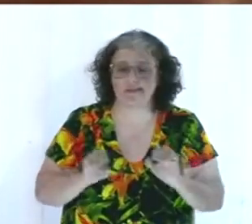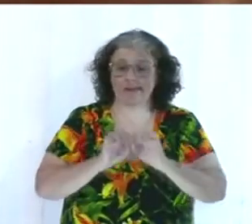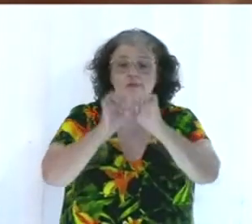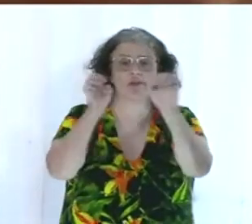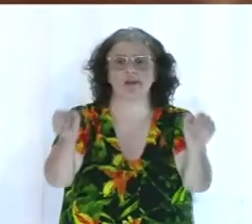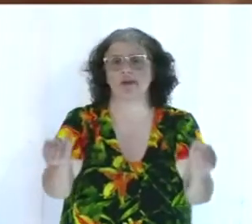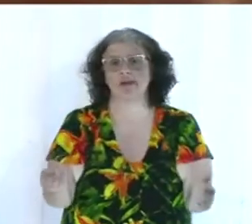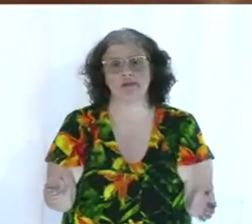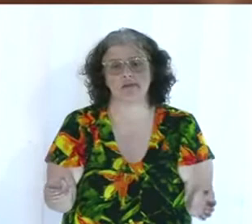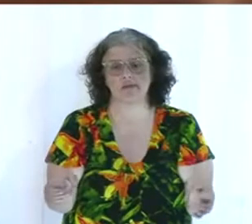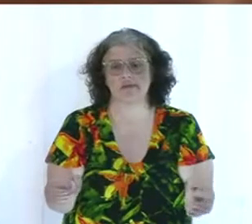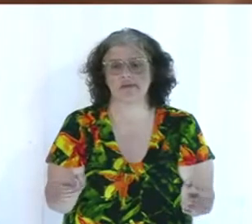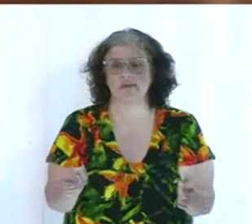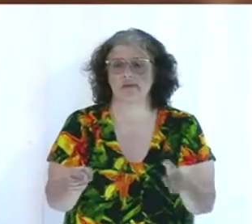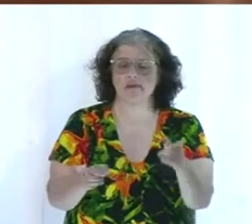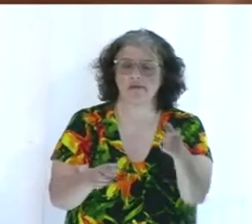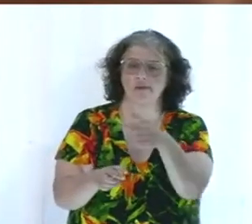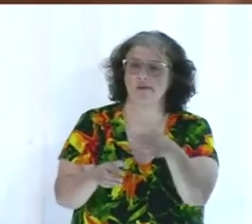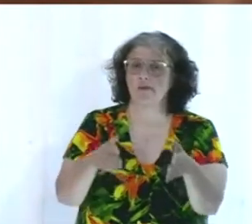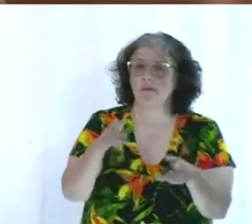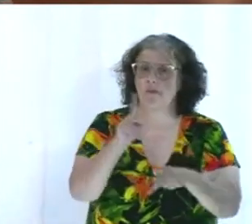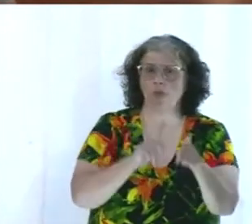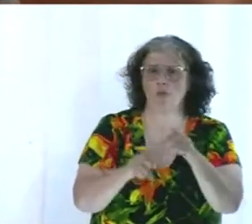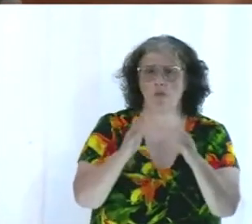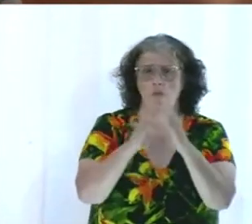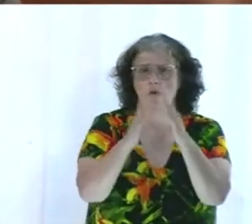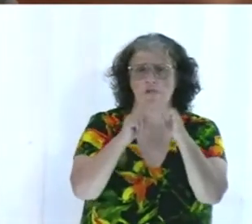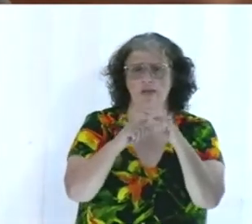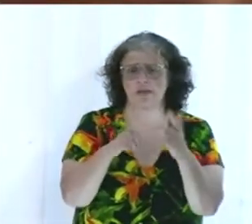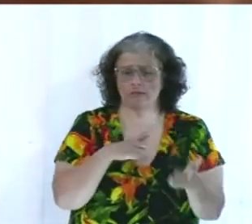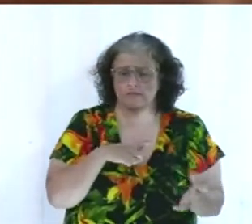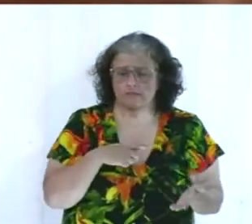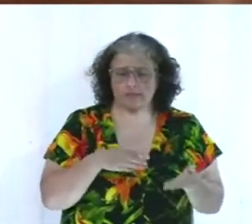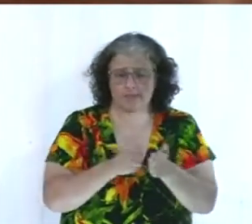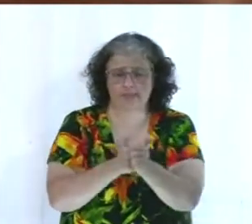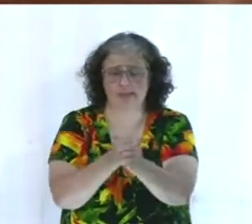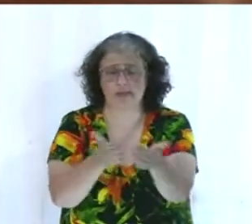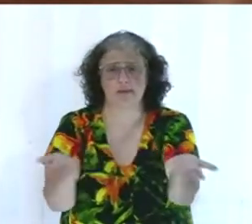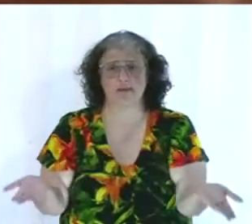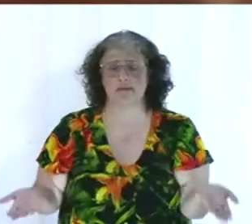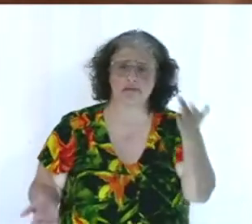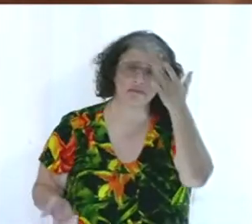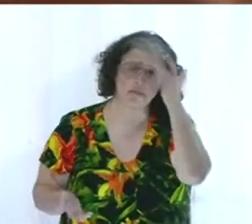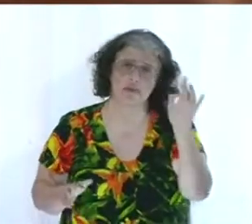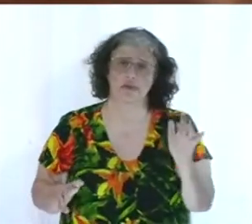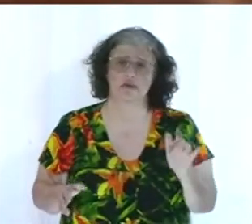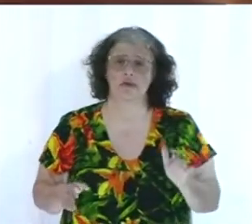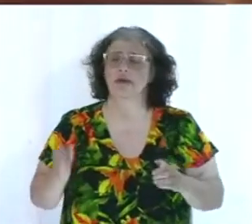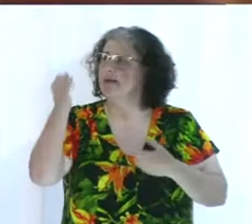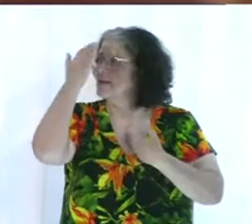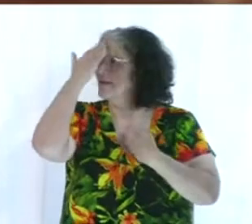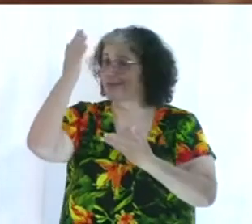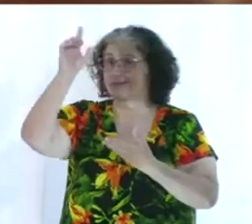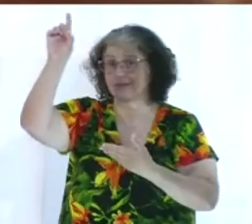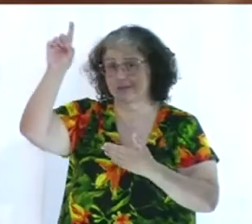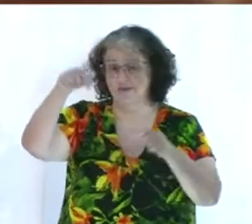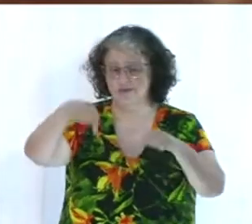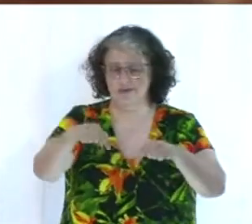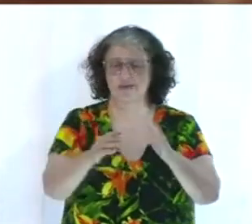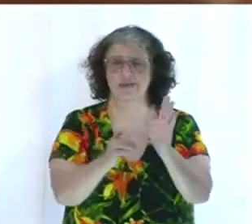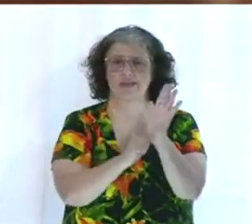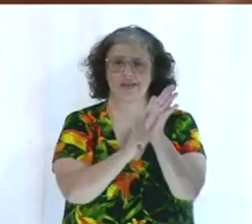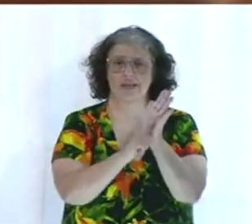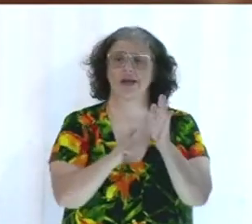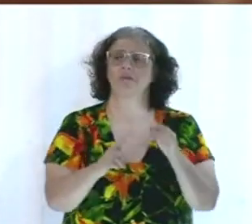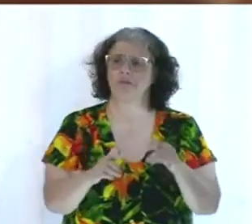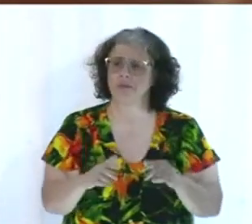do evangelho, na doutrina dos apóstolos, no legado da reforma. Mas ainda assim esse alerta é para